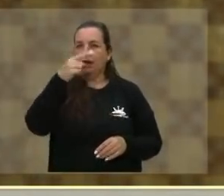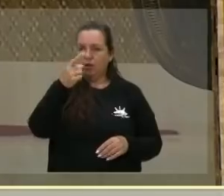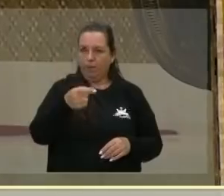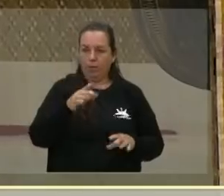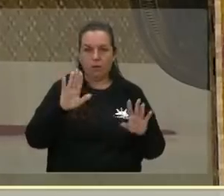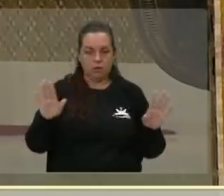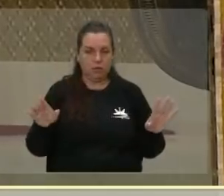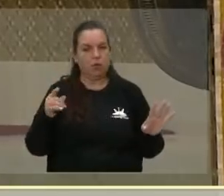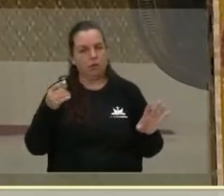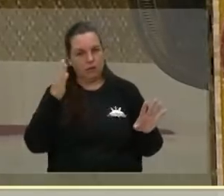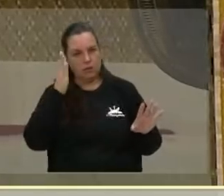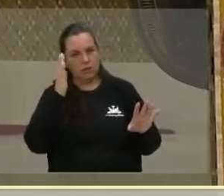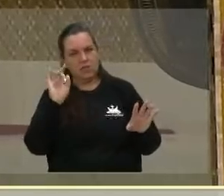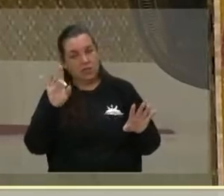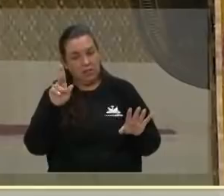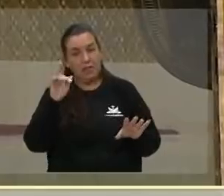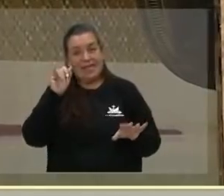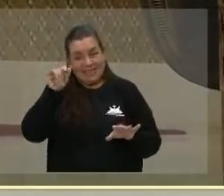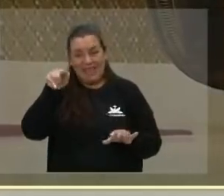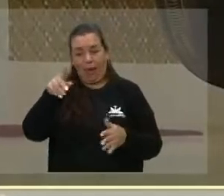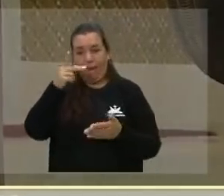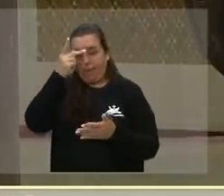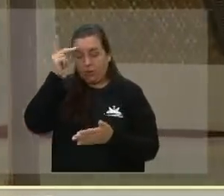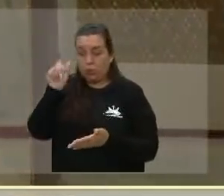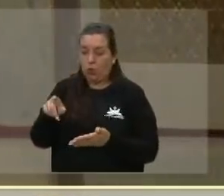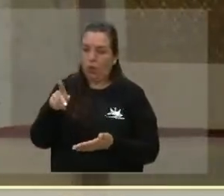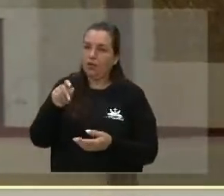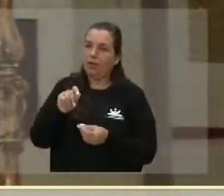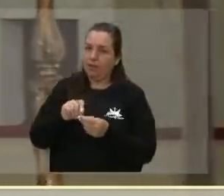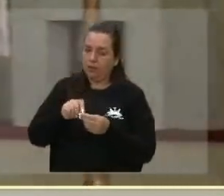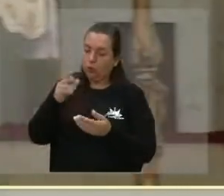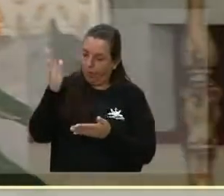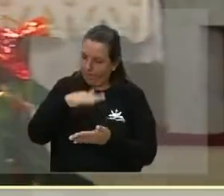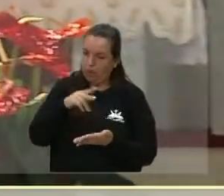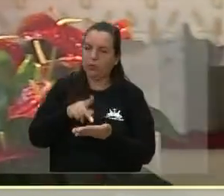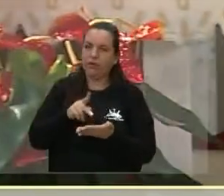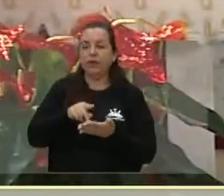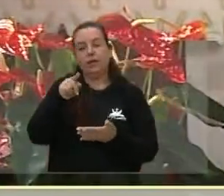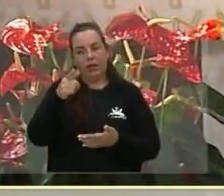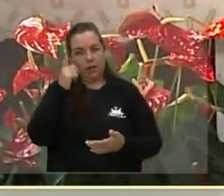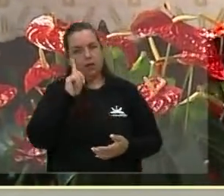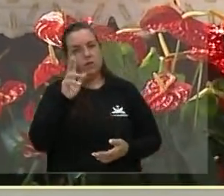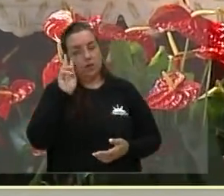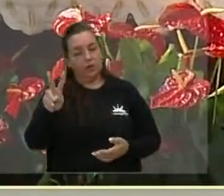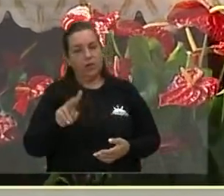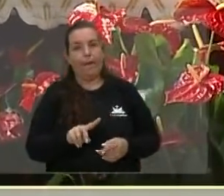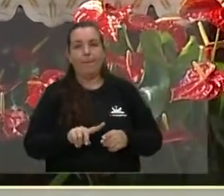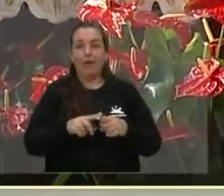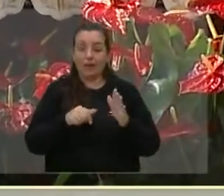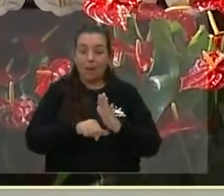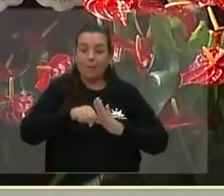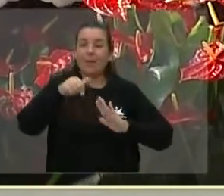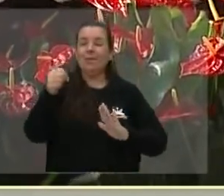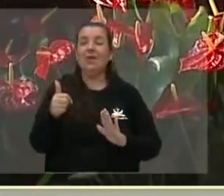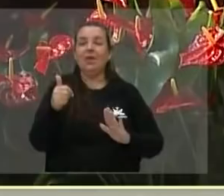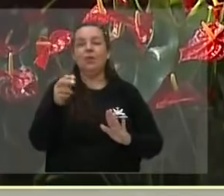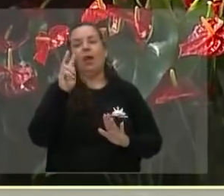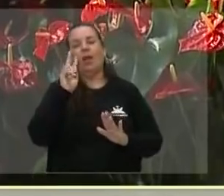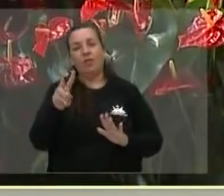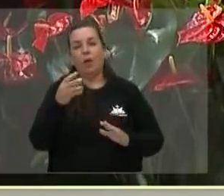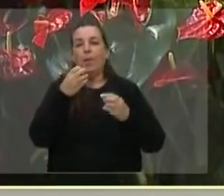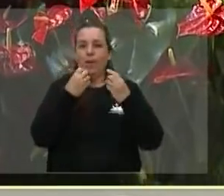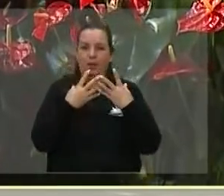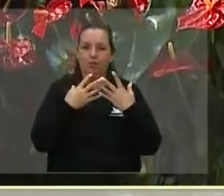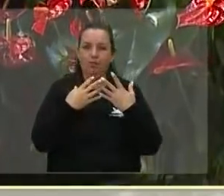também não é pronta se a pessoa se revela como algo ruim é óbvio isso é um dos dons do espírito santo